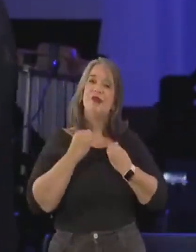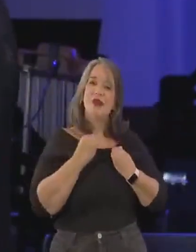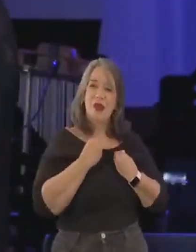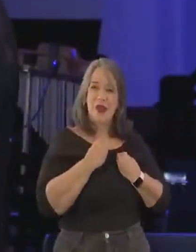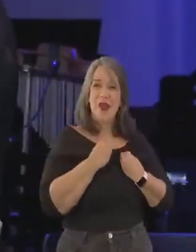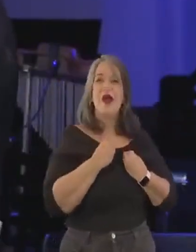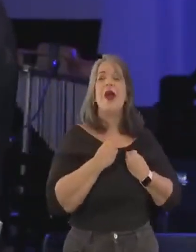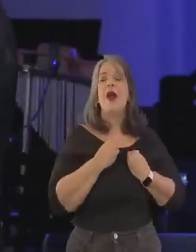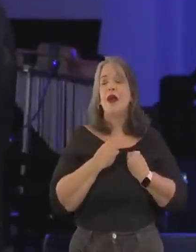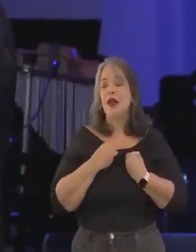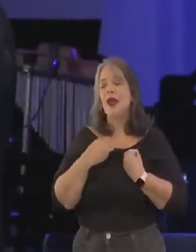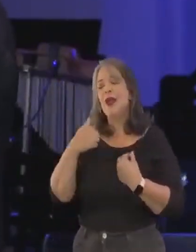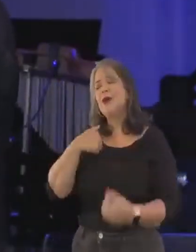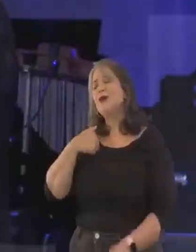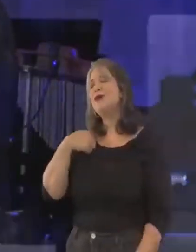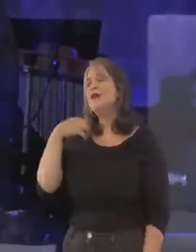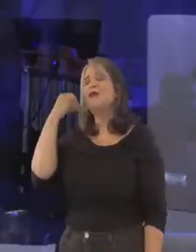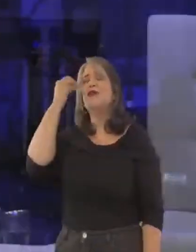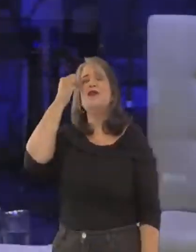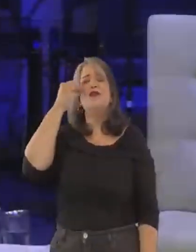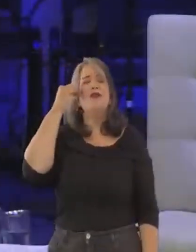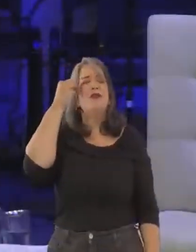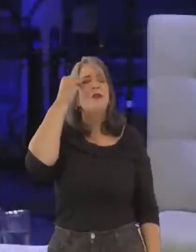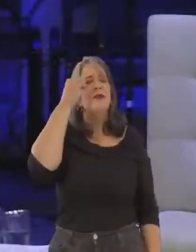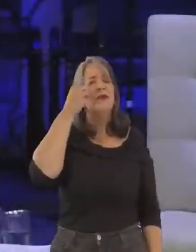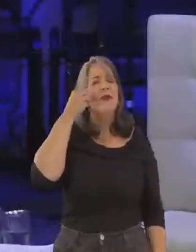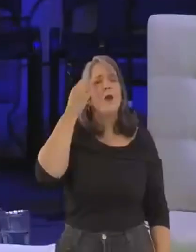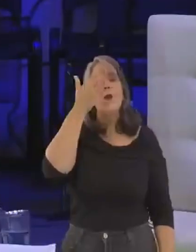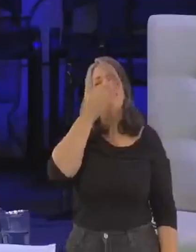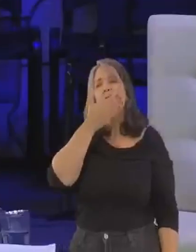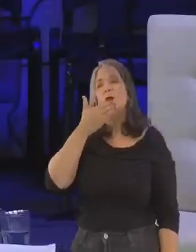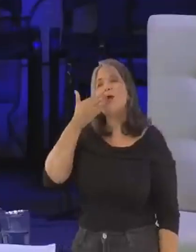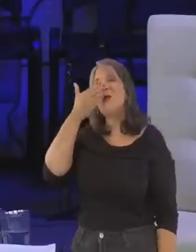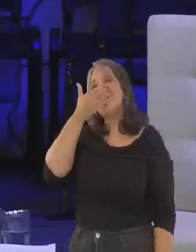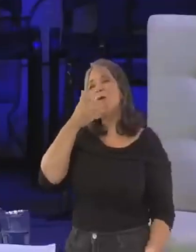salvação, a doce paz que